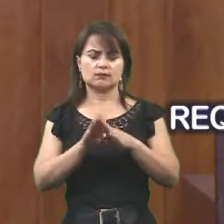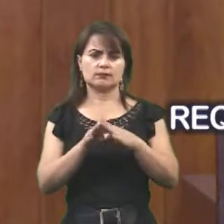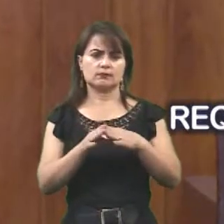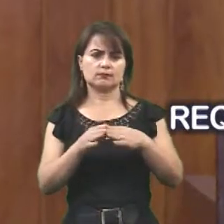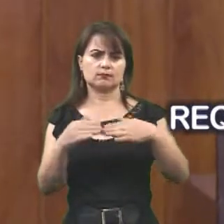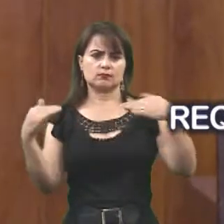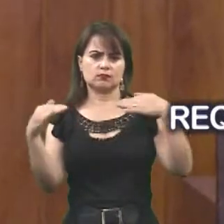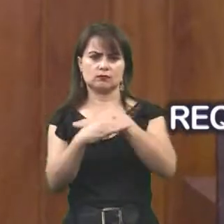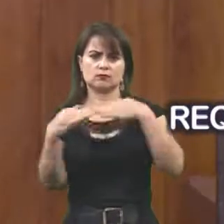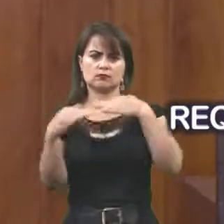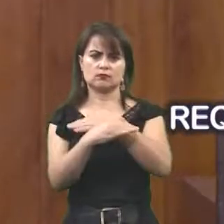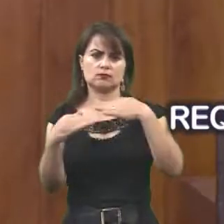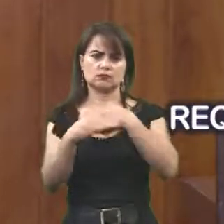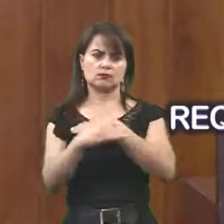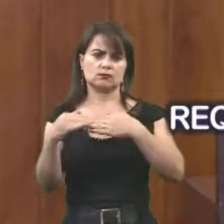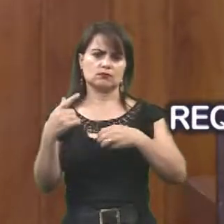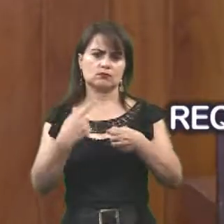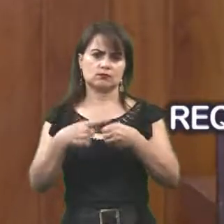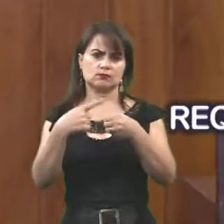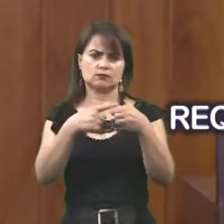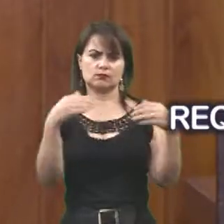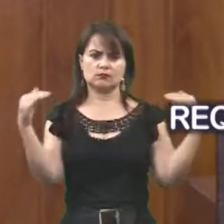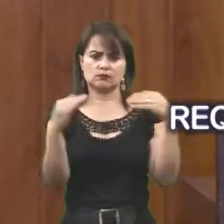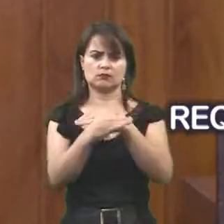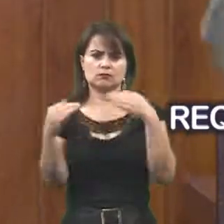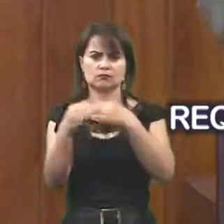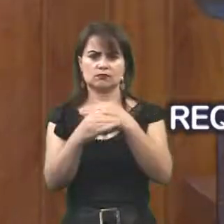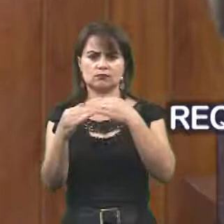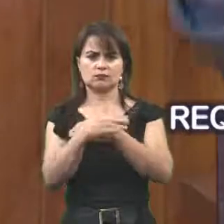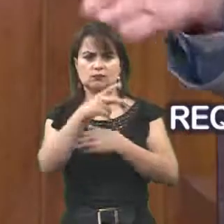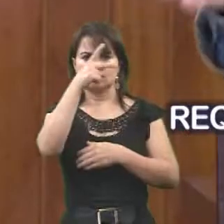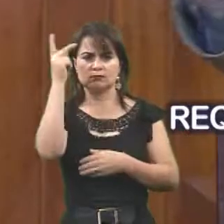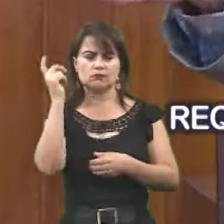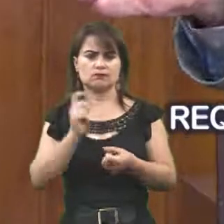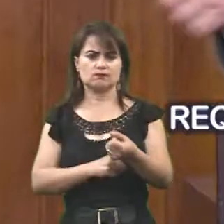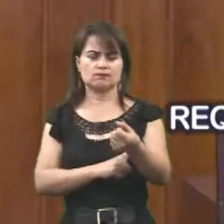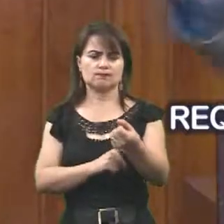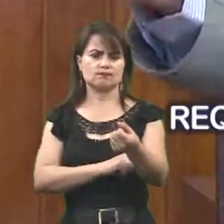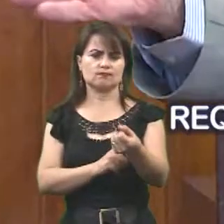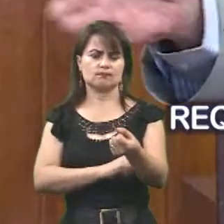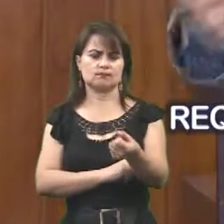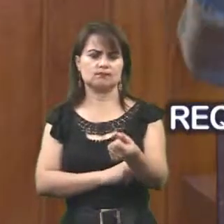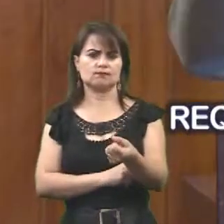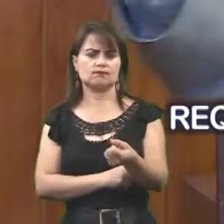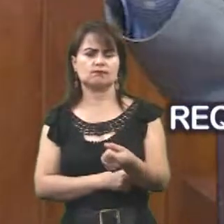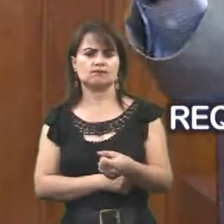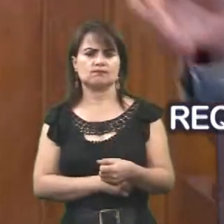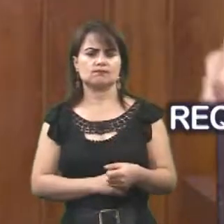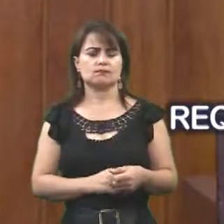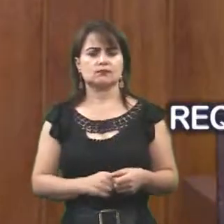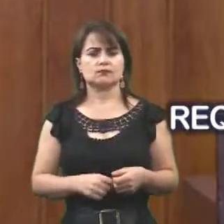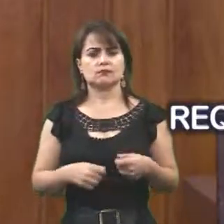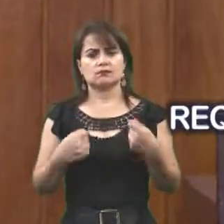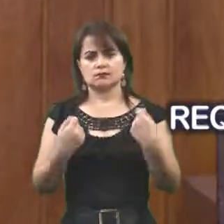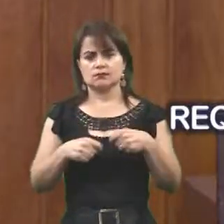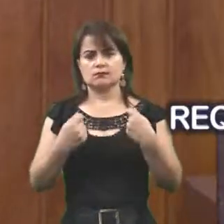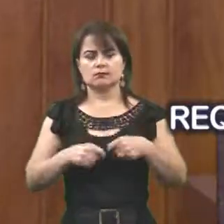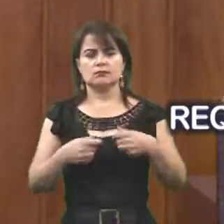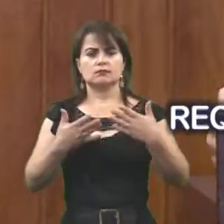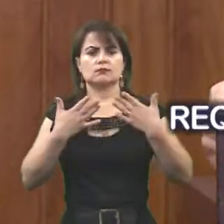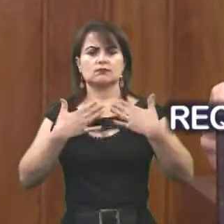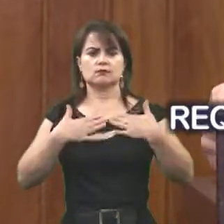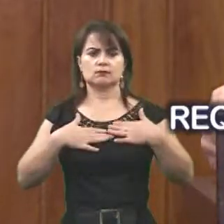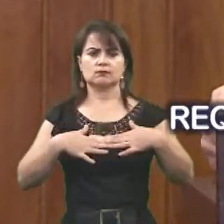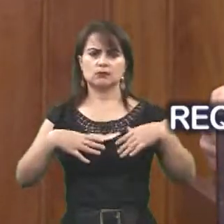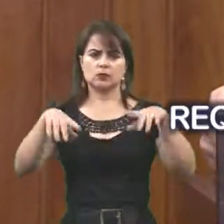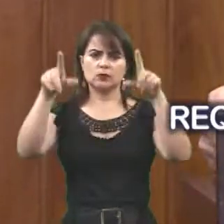com aquele equilíbrio emocional das pessoas. Se não tem esse lazer, se não tem um momento de descanso, não há